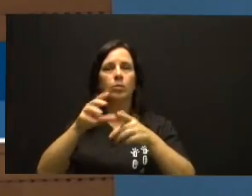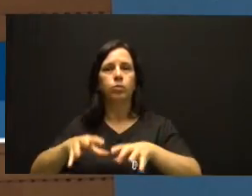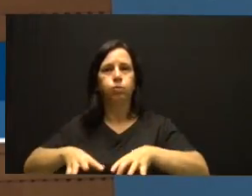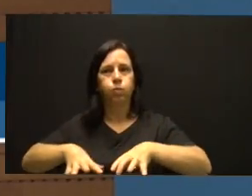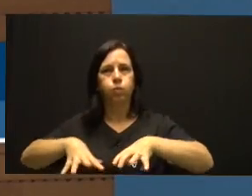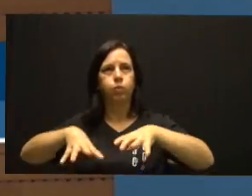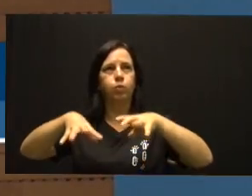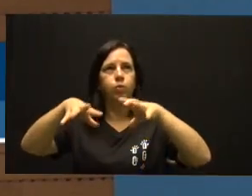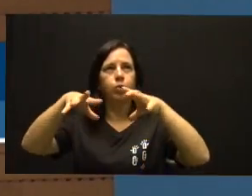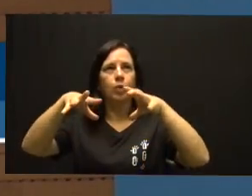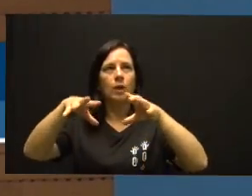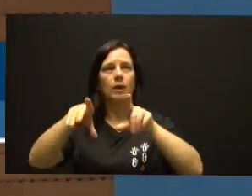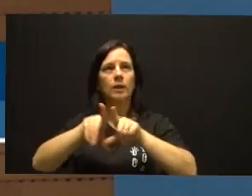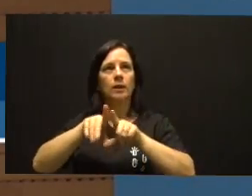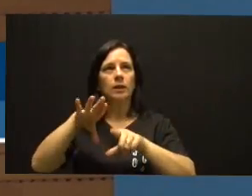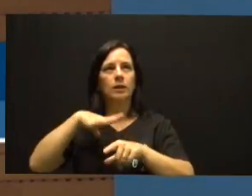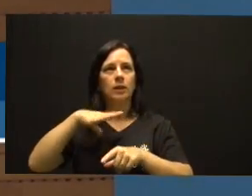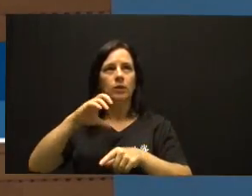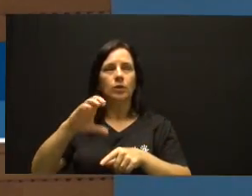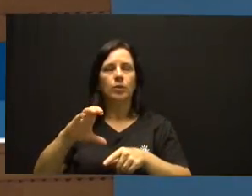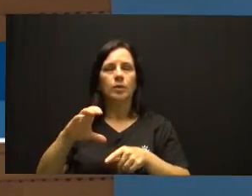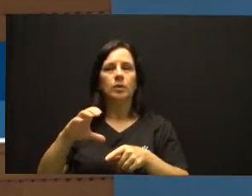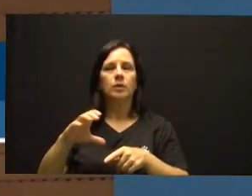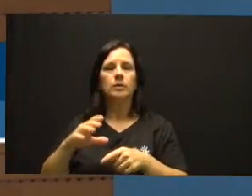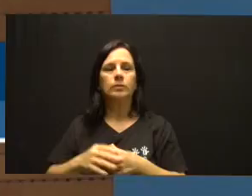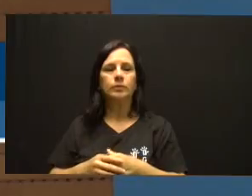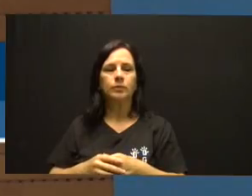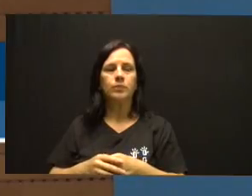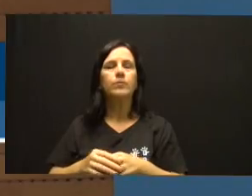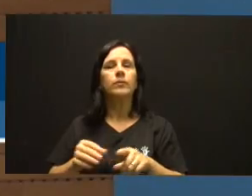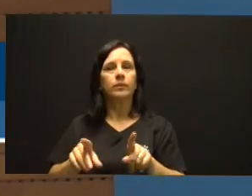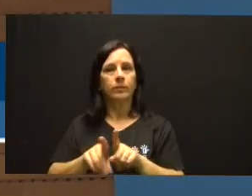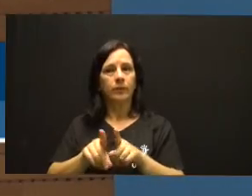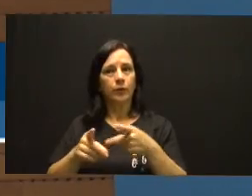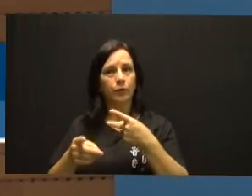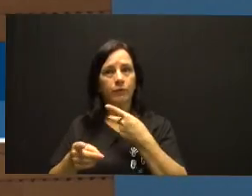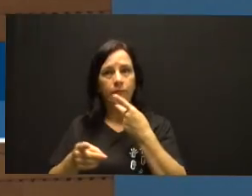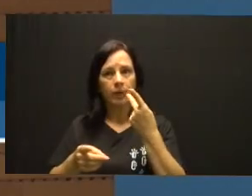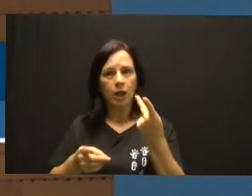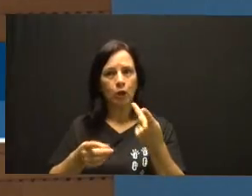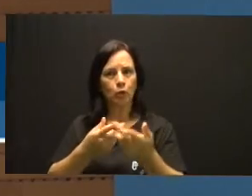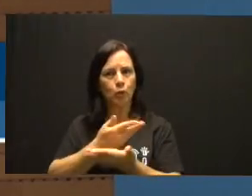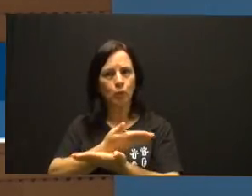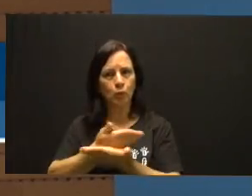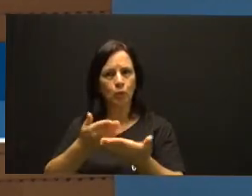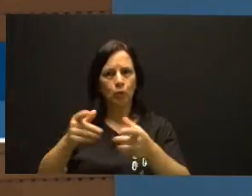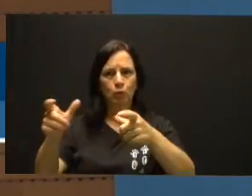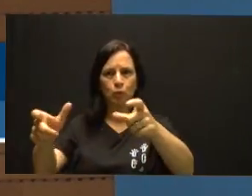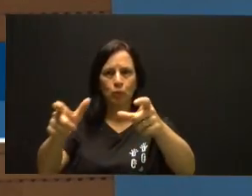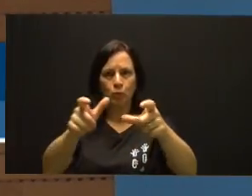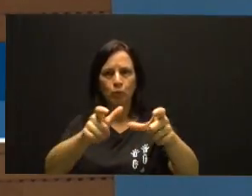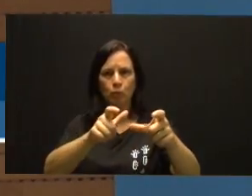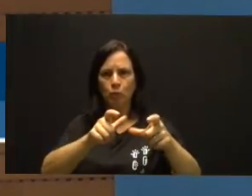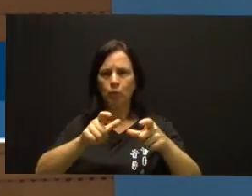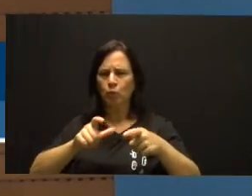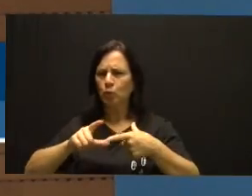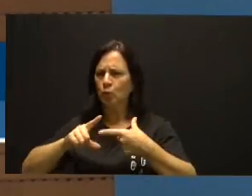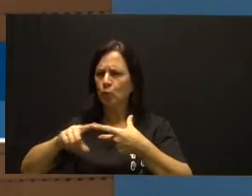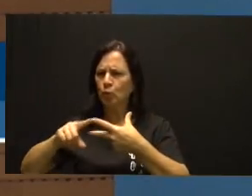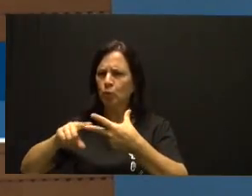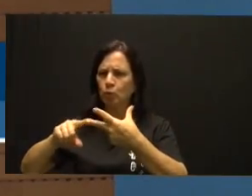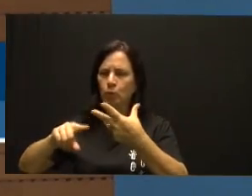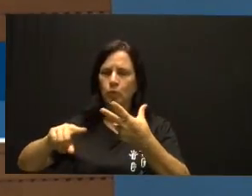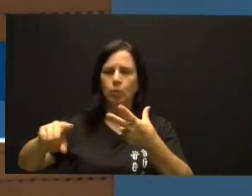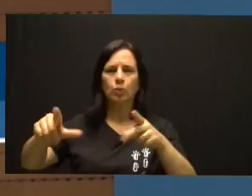que sempre assolou a cidade de Cubatão. Aí eu me refiro a todos os bairros, sem exceção a qualquer um